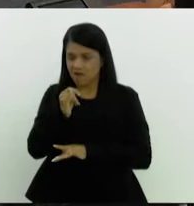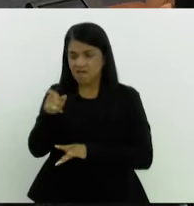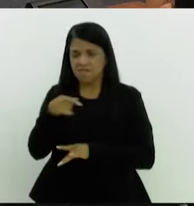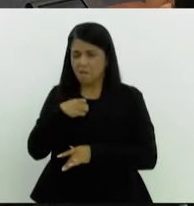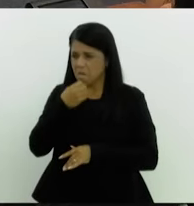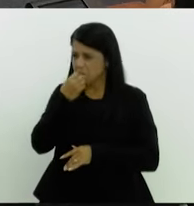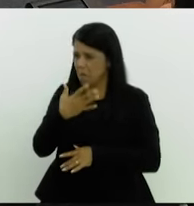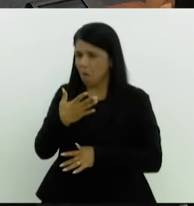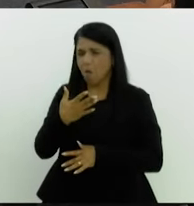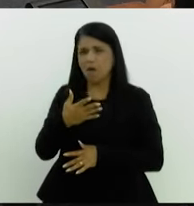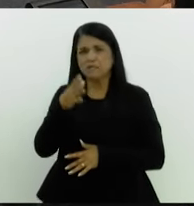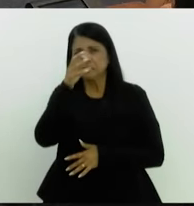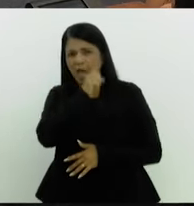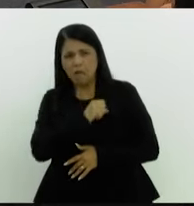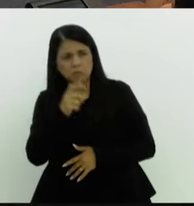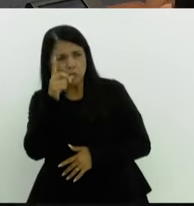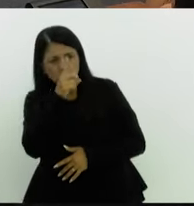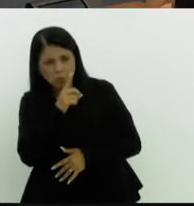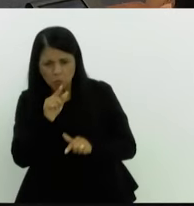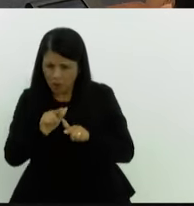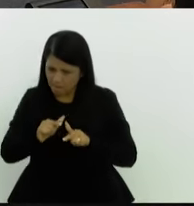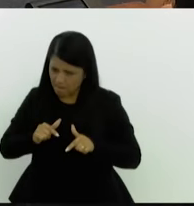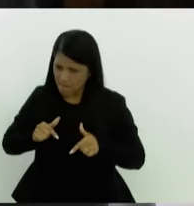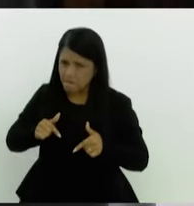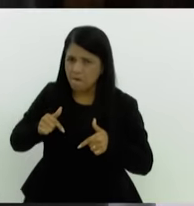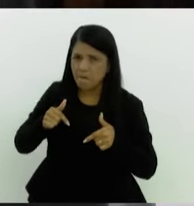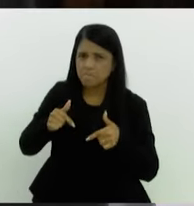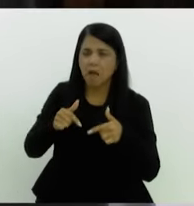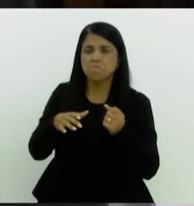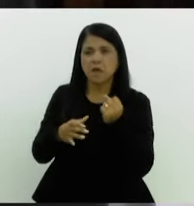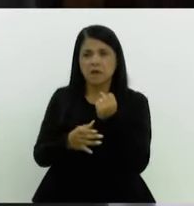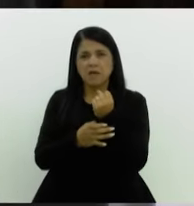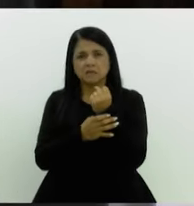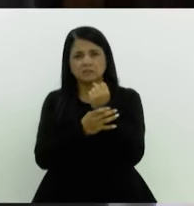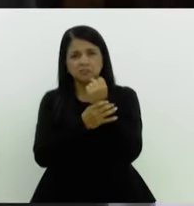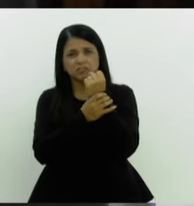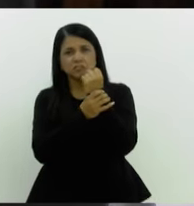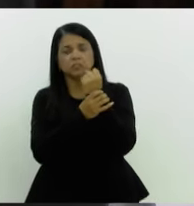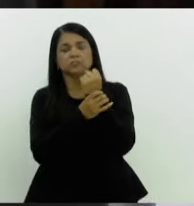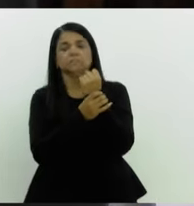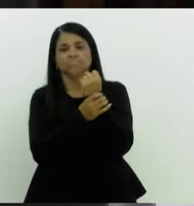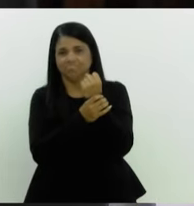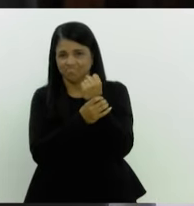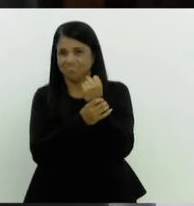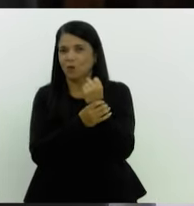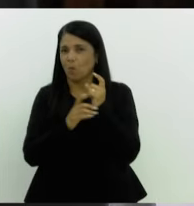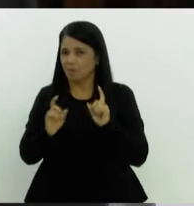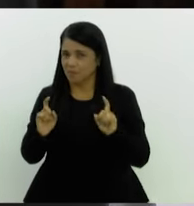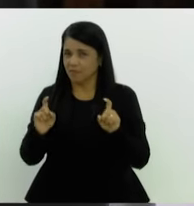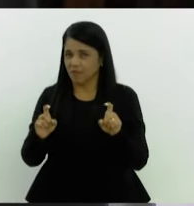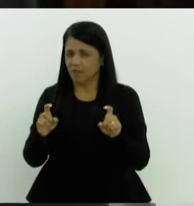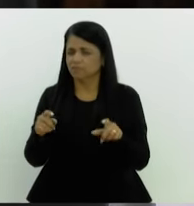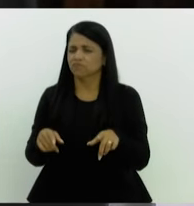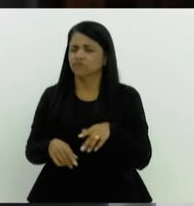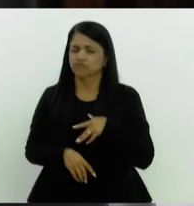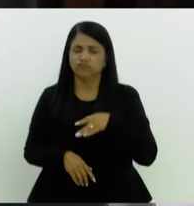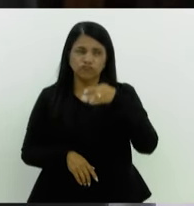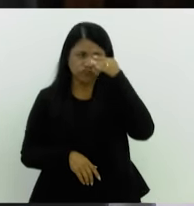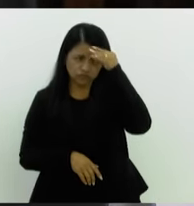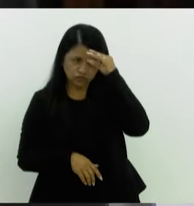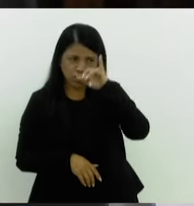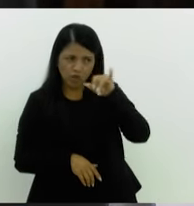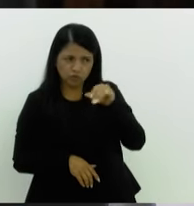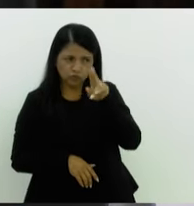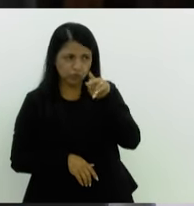ela não quer saber se é sábado ou domingo ela tá lá inteira para garantia do exercício do mandato porque gente tia J é muito importante não é só